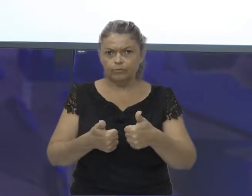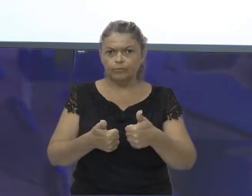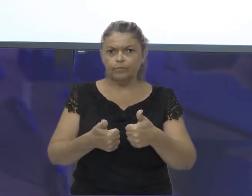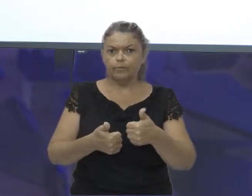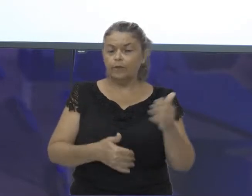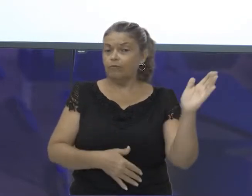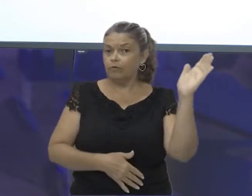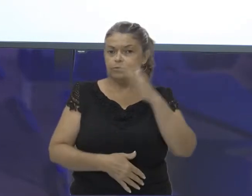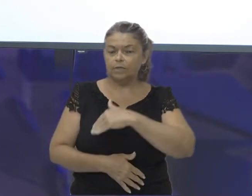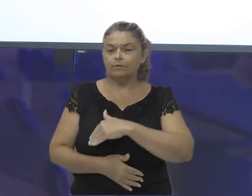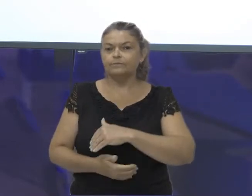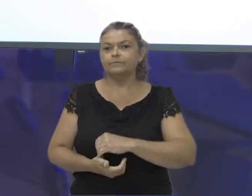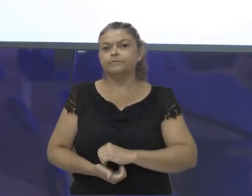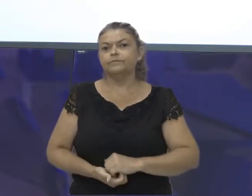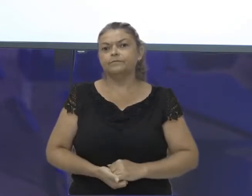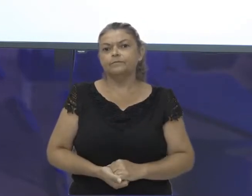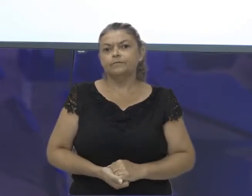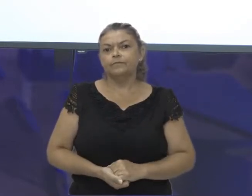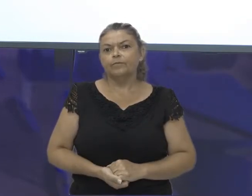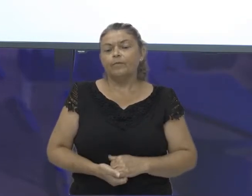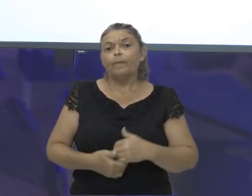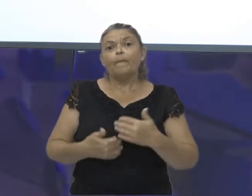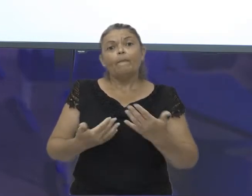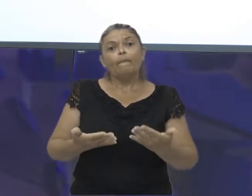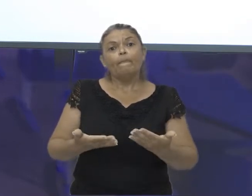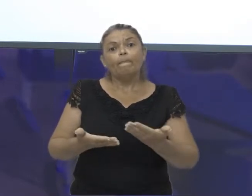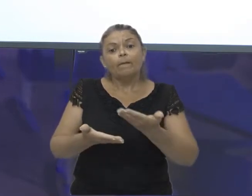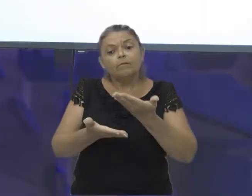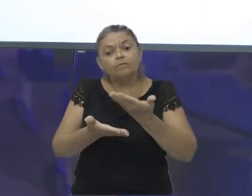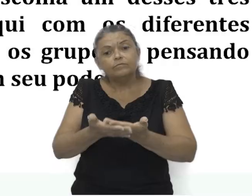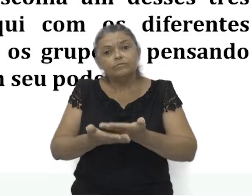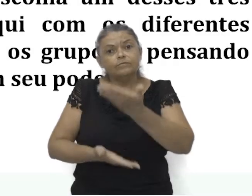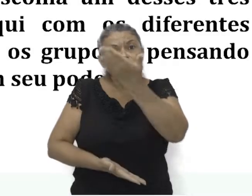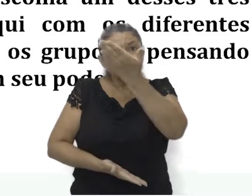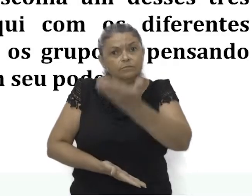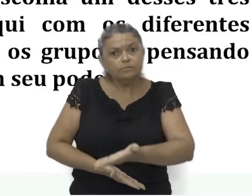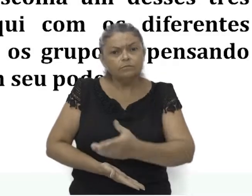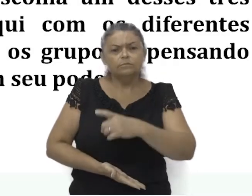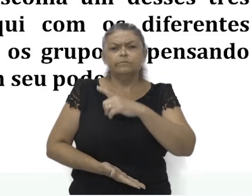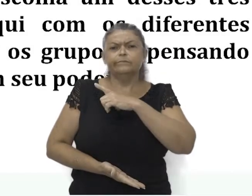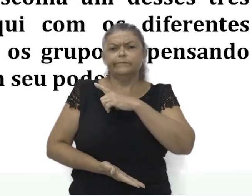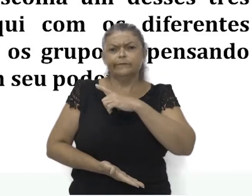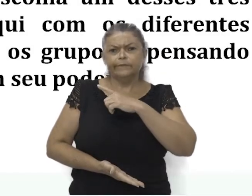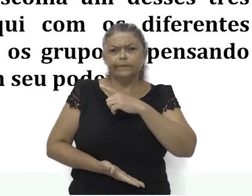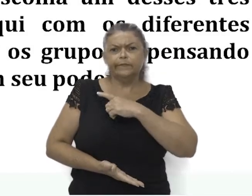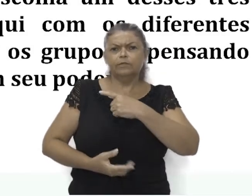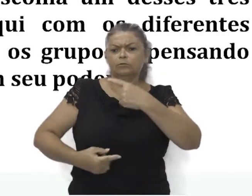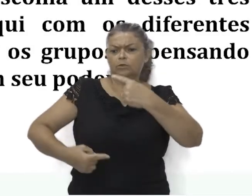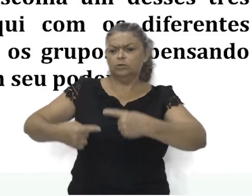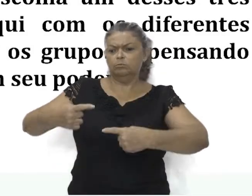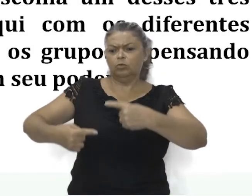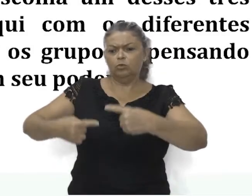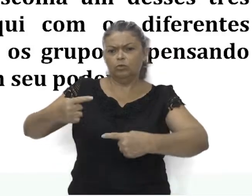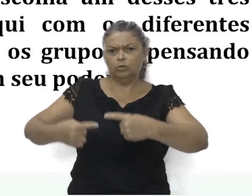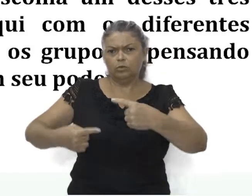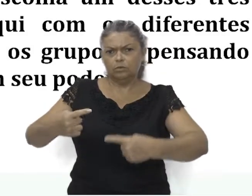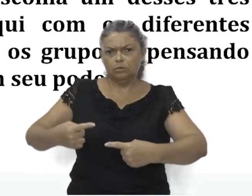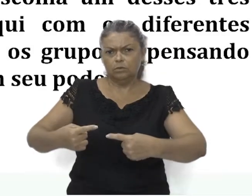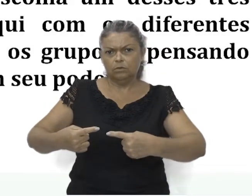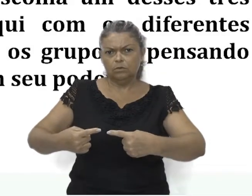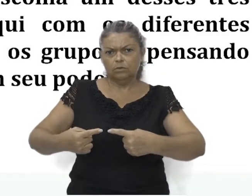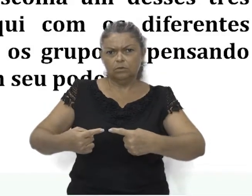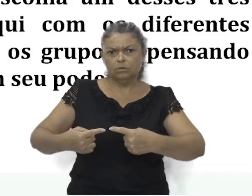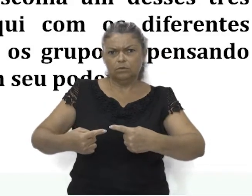Então vamos lá. Nesse slide, ele vem falando assim: existem disputas territoriais dentro da sua